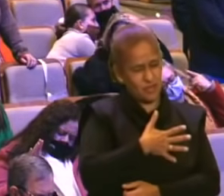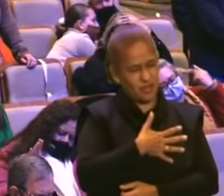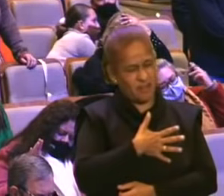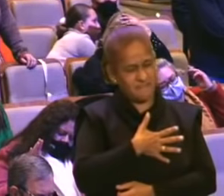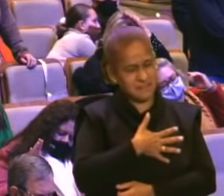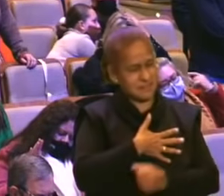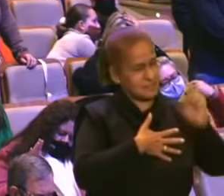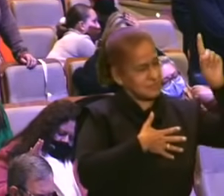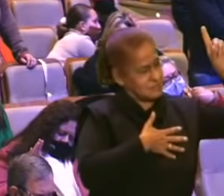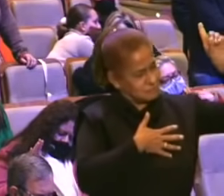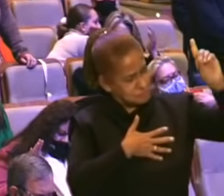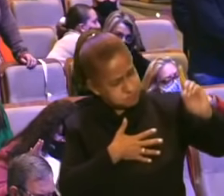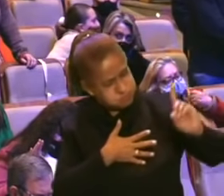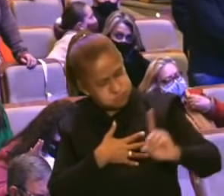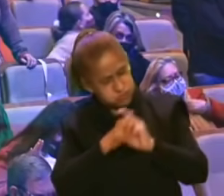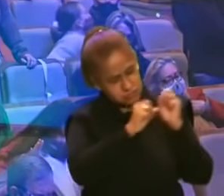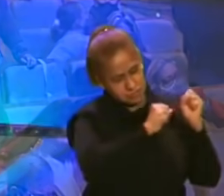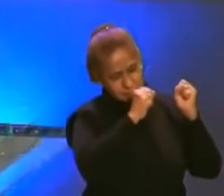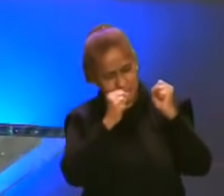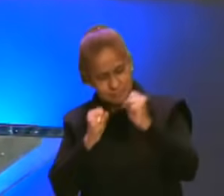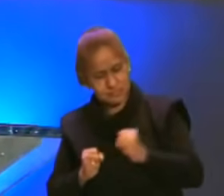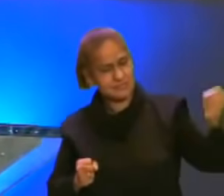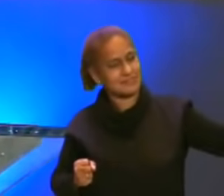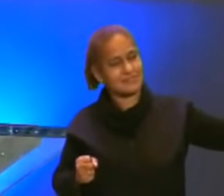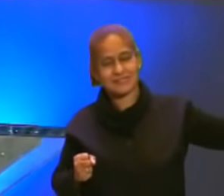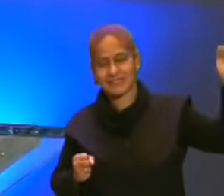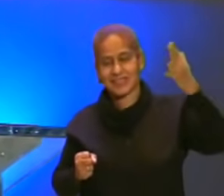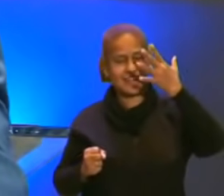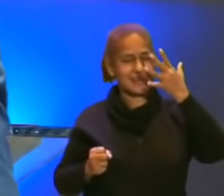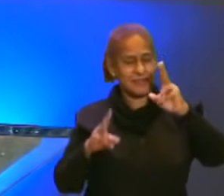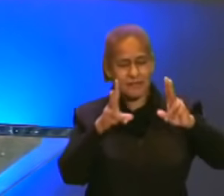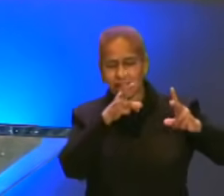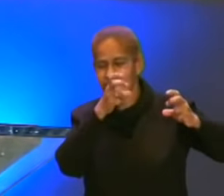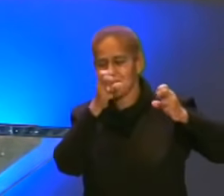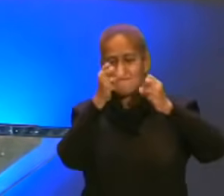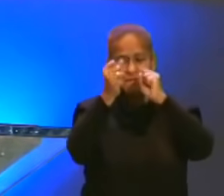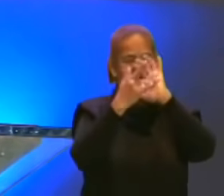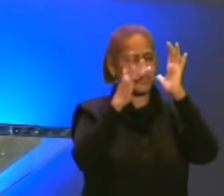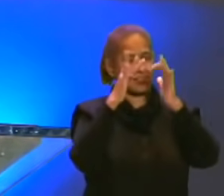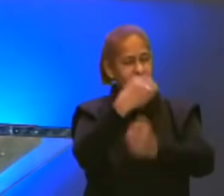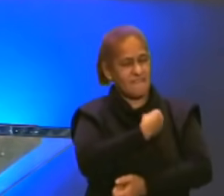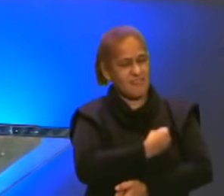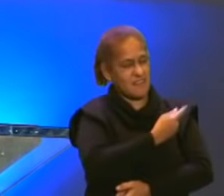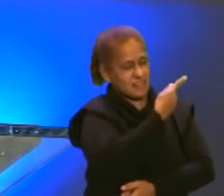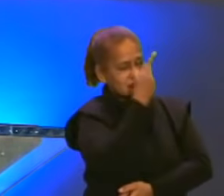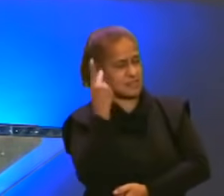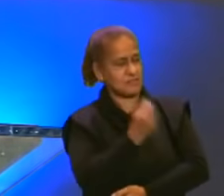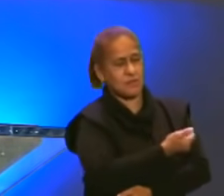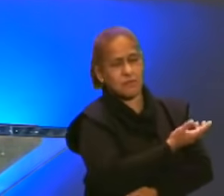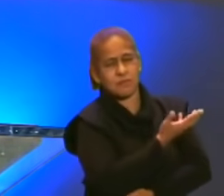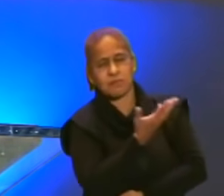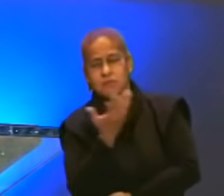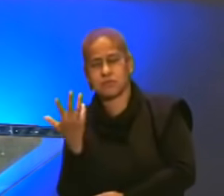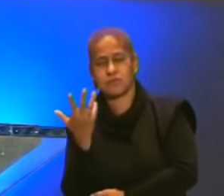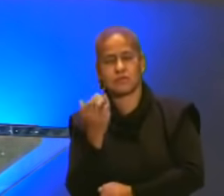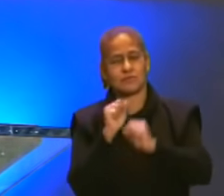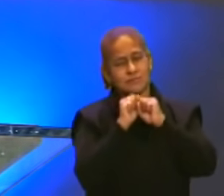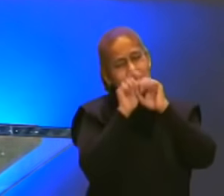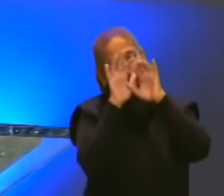Tua presença, do Teu poder, da Tua graça, da Tua força. Ah, Jesus,